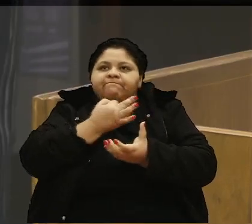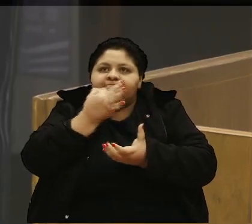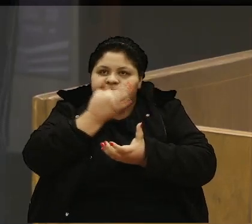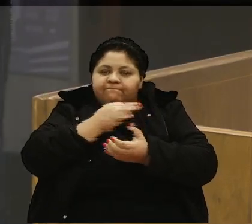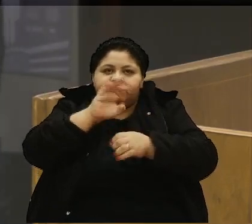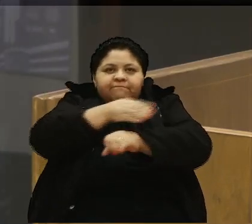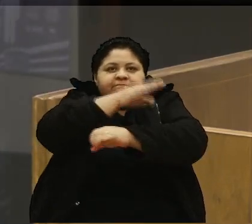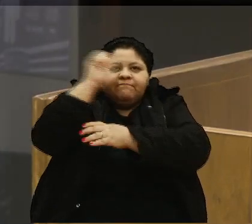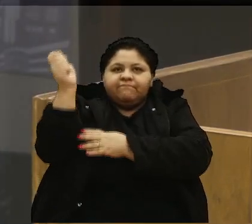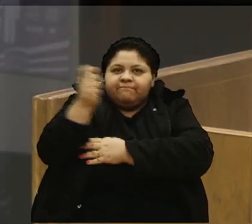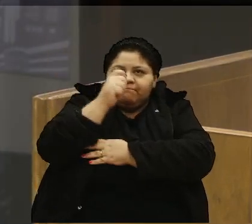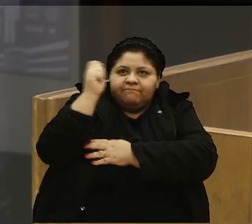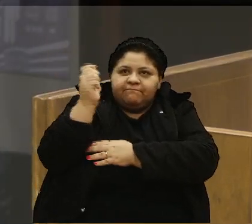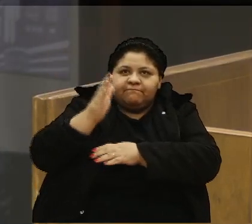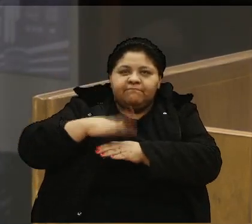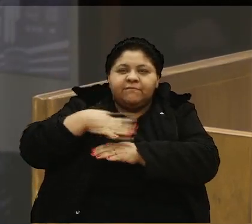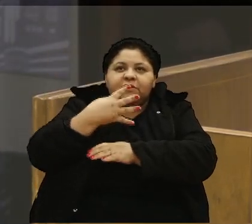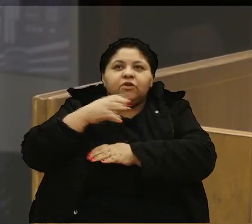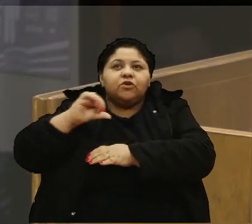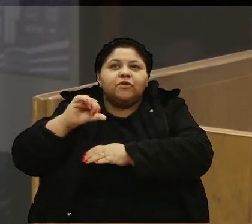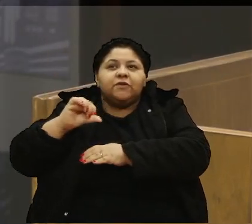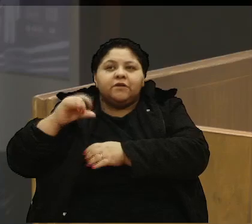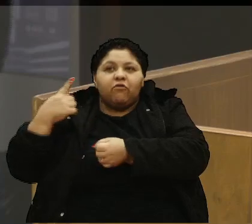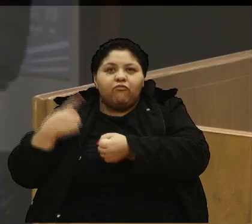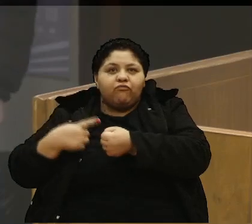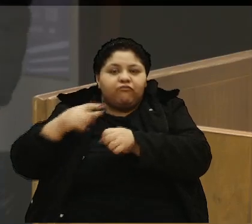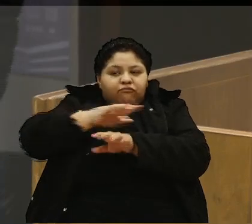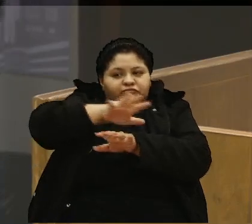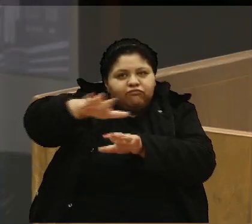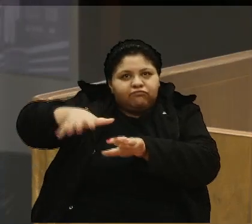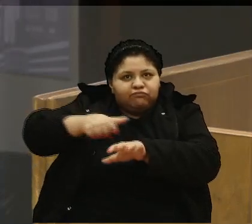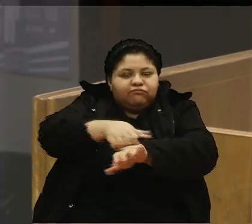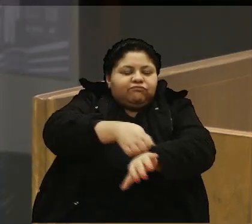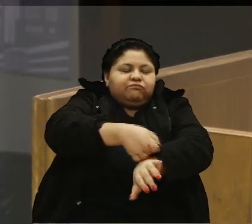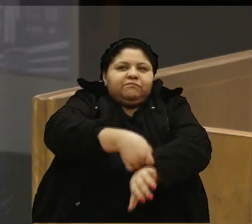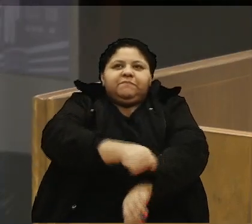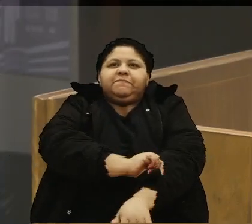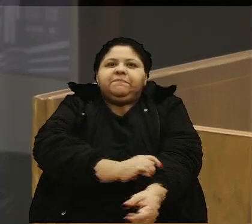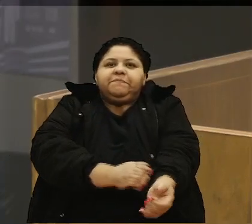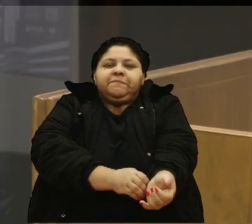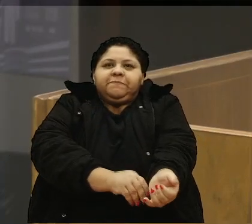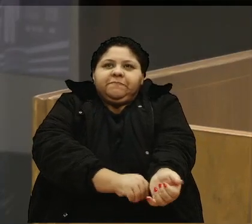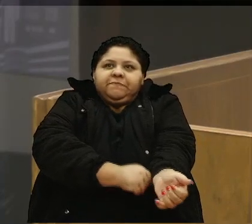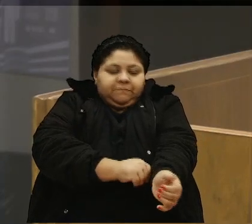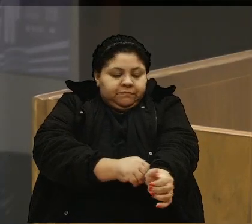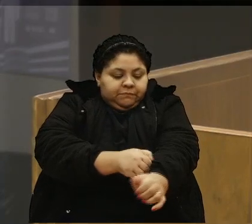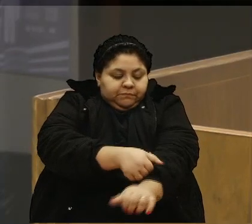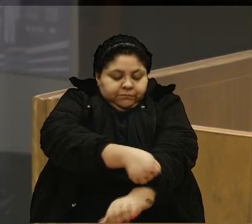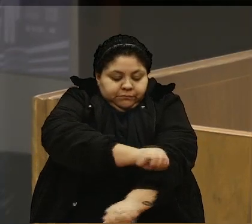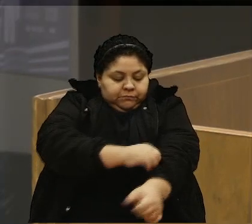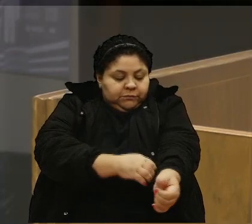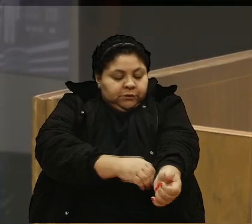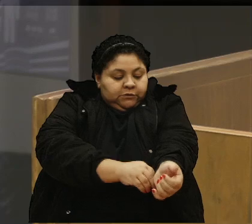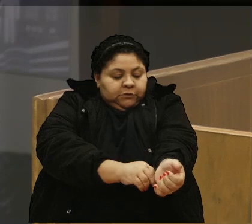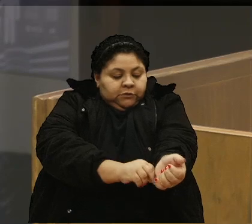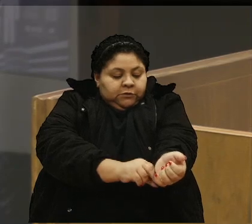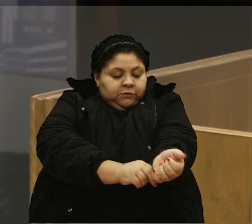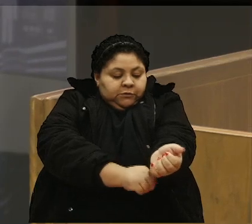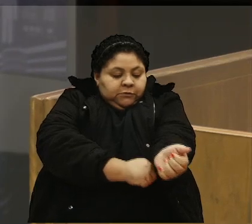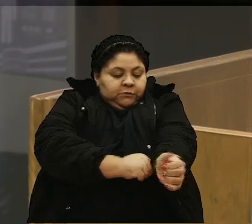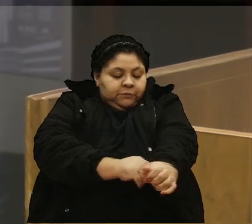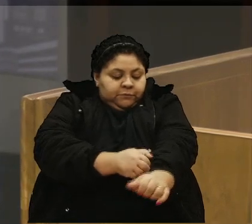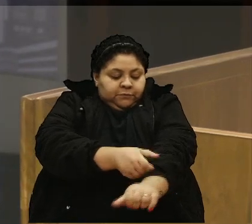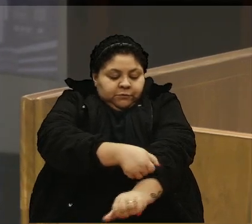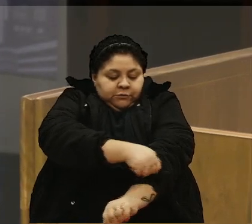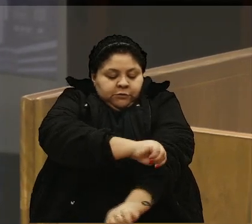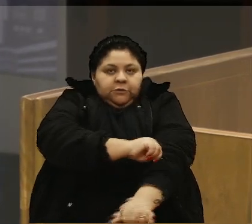Serra Gaúcha e mais 49 municípios de abrangência. Pois saúde, que é o tema do momento, onde